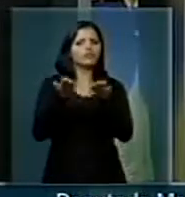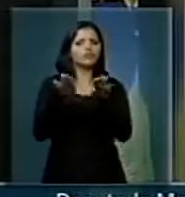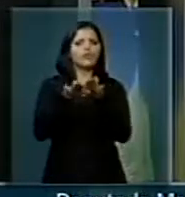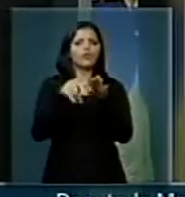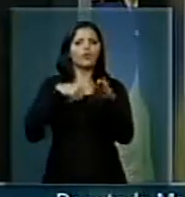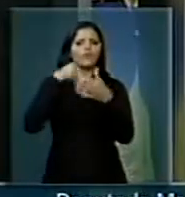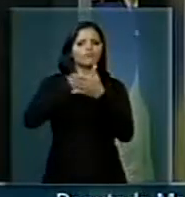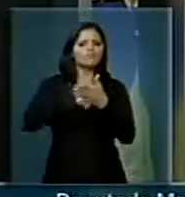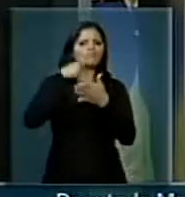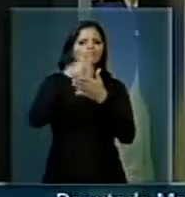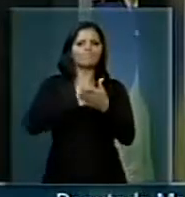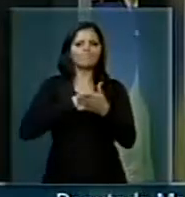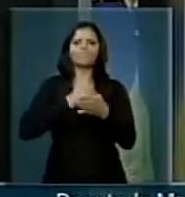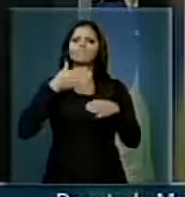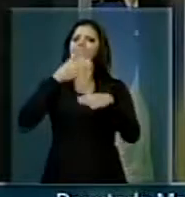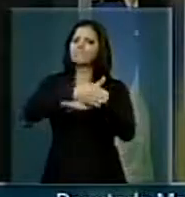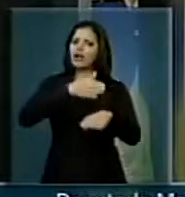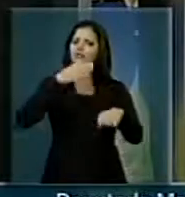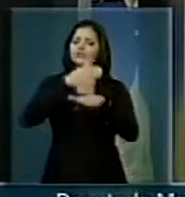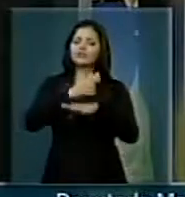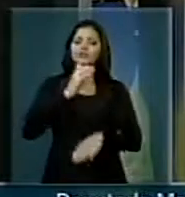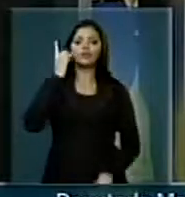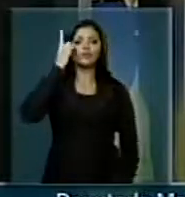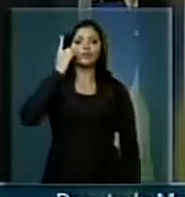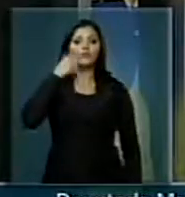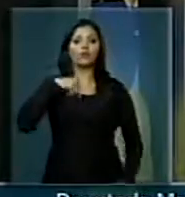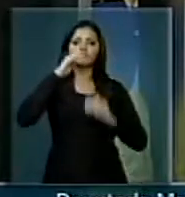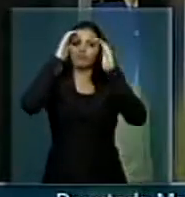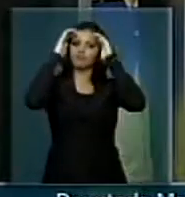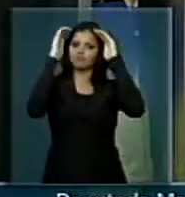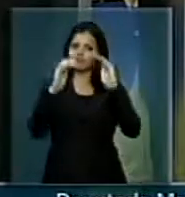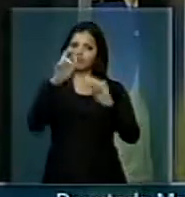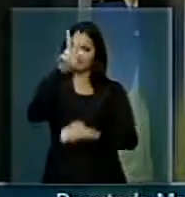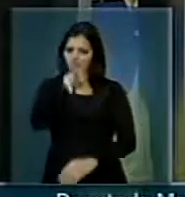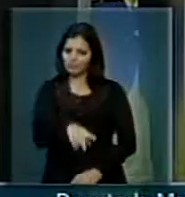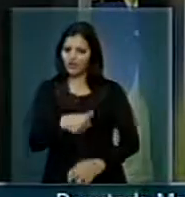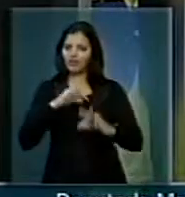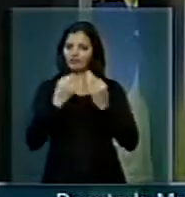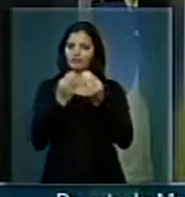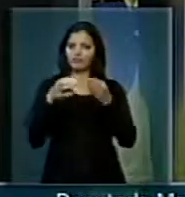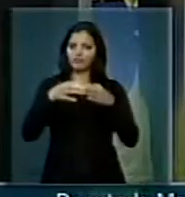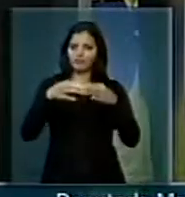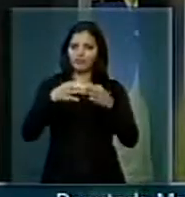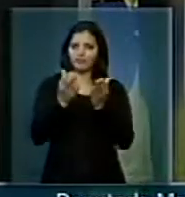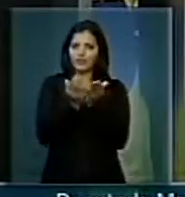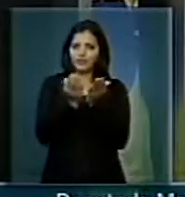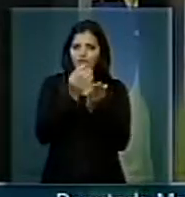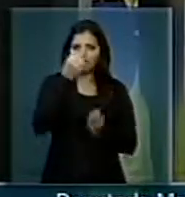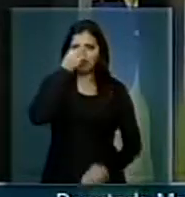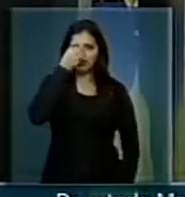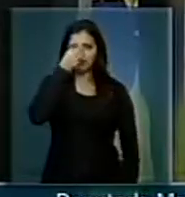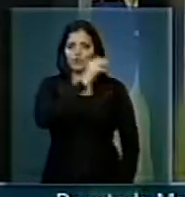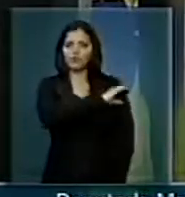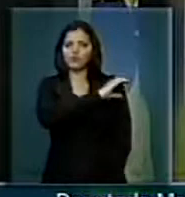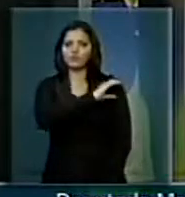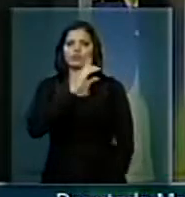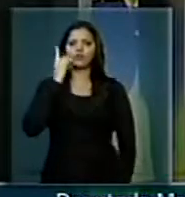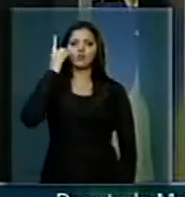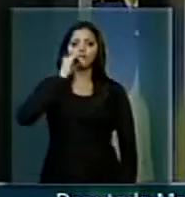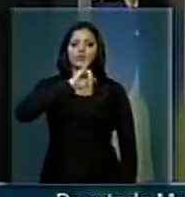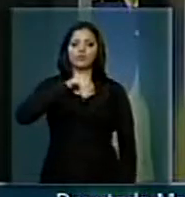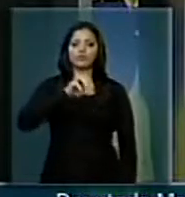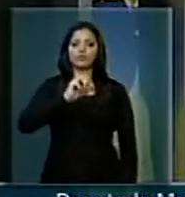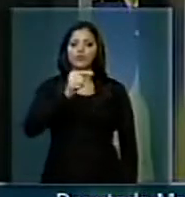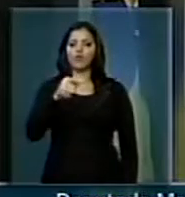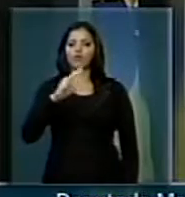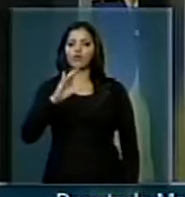igualmente combativas, com parlamentares muito respeitados, que é a nossa frente evangélica, coordenada pelo deputado João